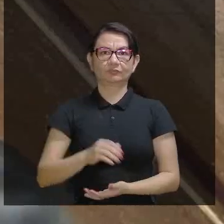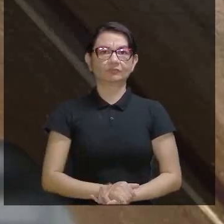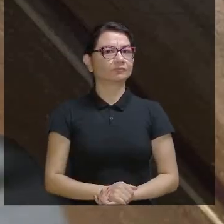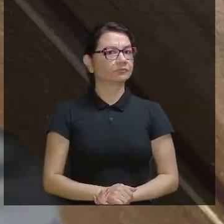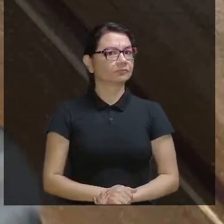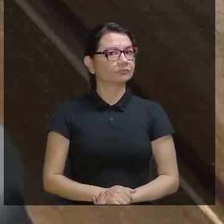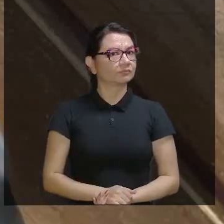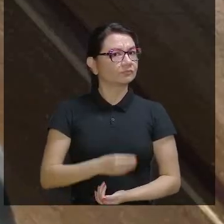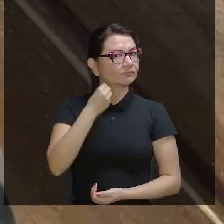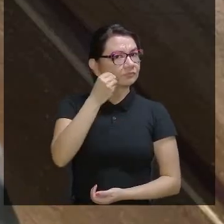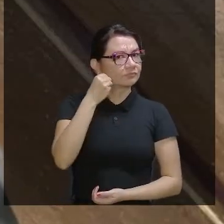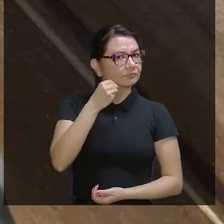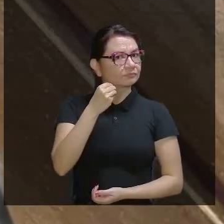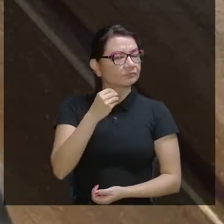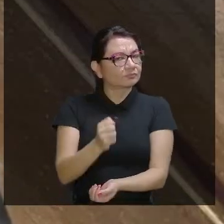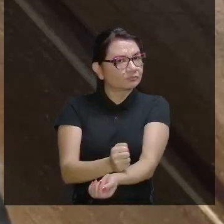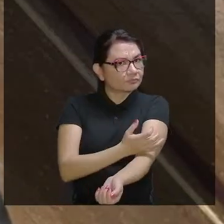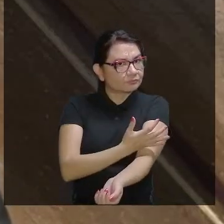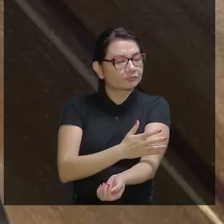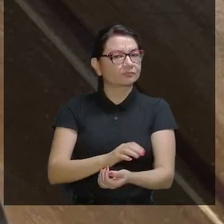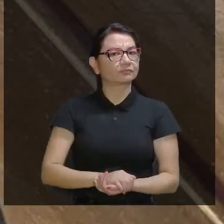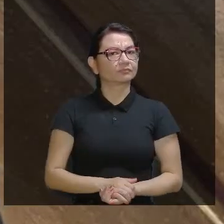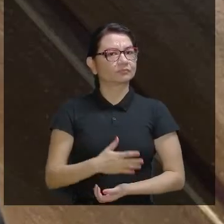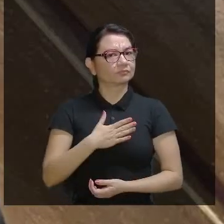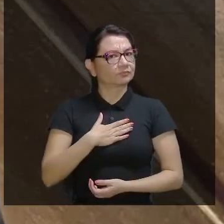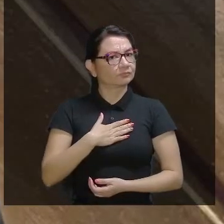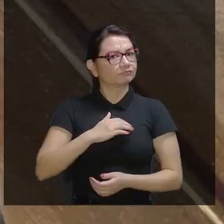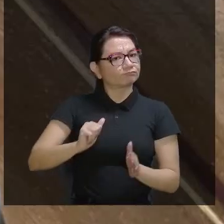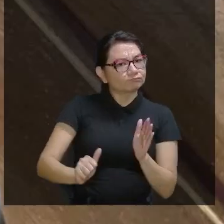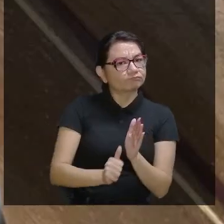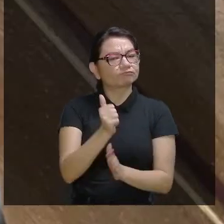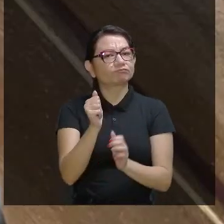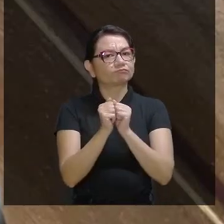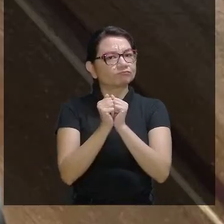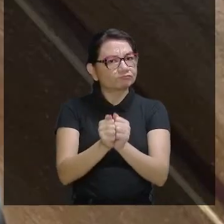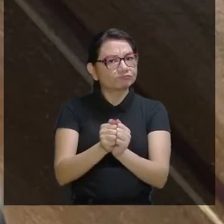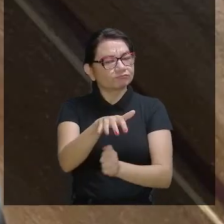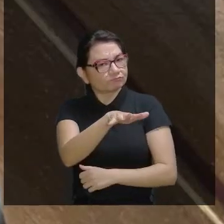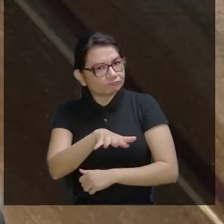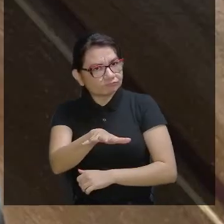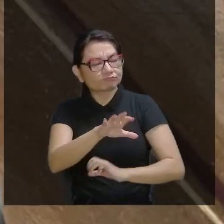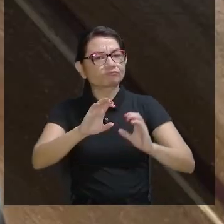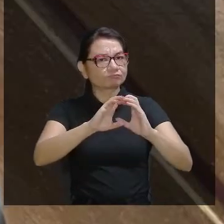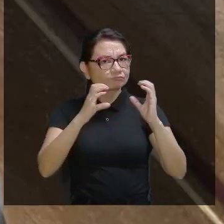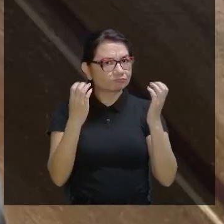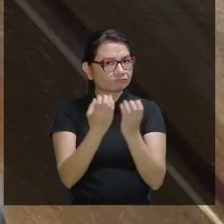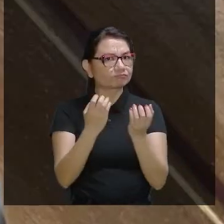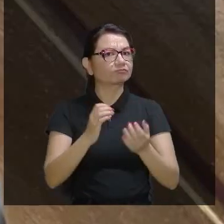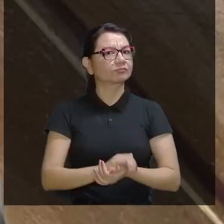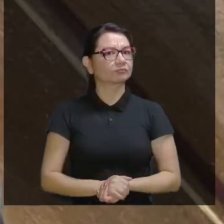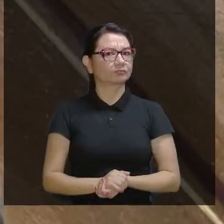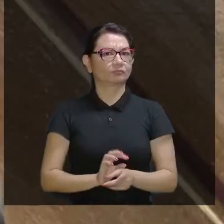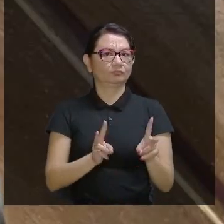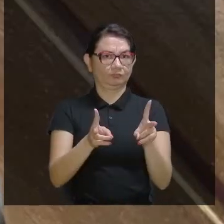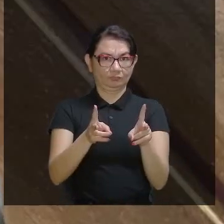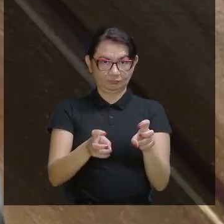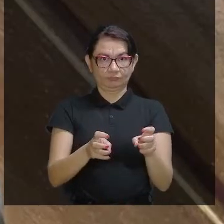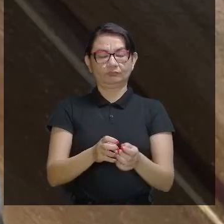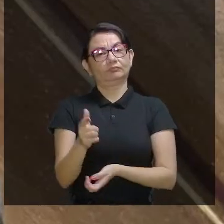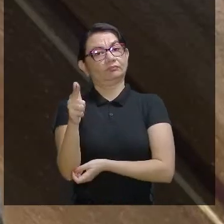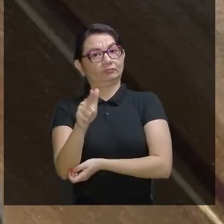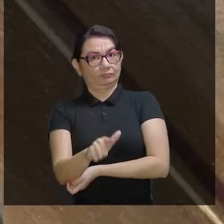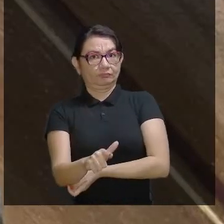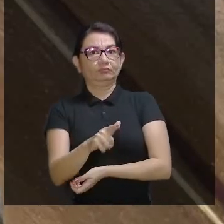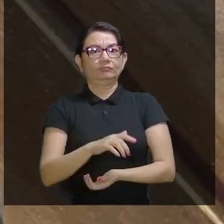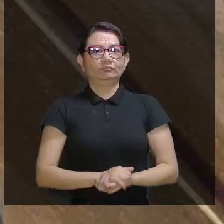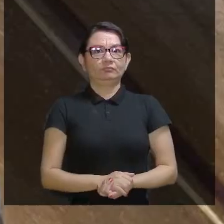foi uma experiência muito emocionante. Na tela em ambiente virtual, juiz Alex Lamy. E eu pude constatar, mais uma vez, não